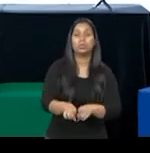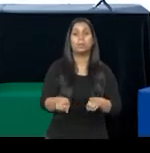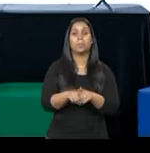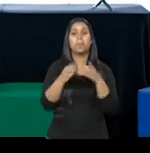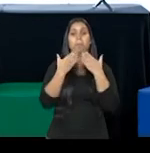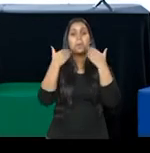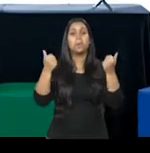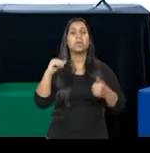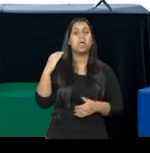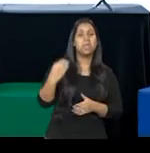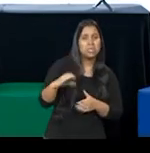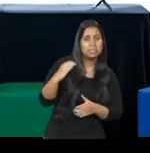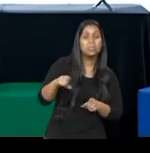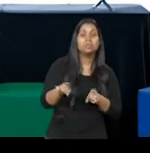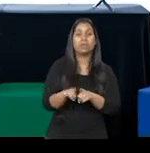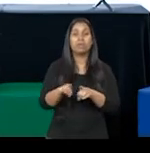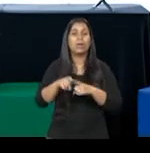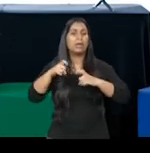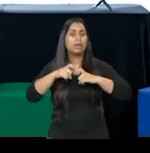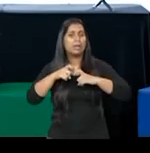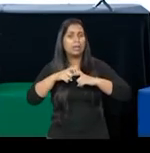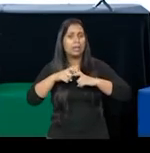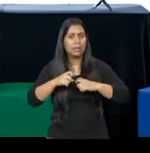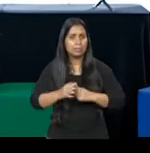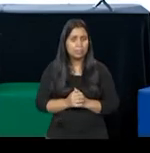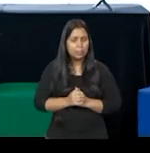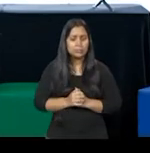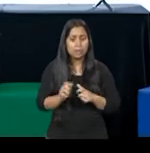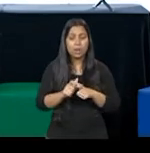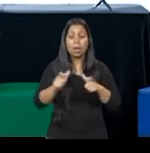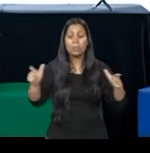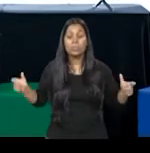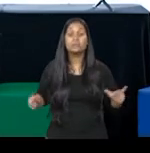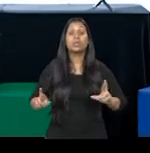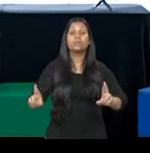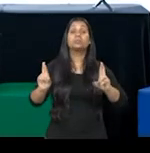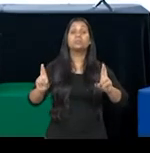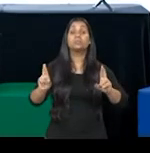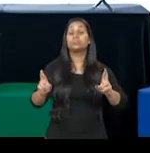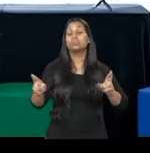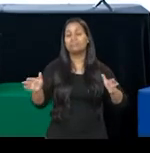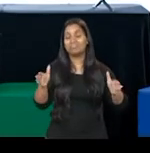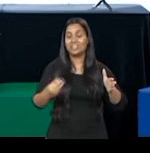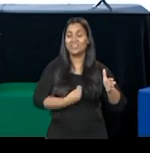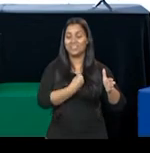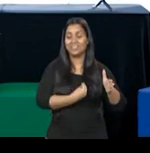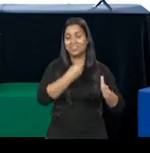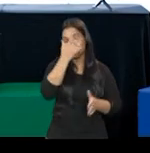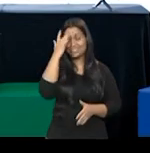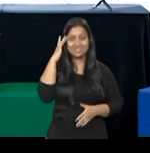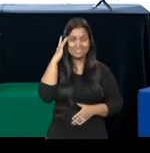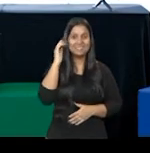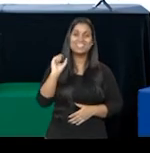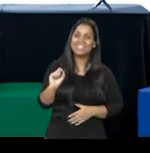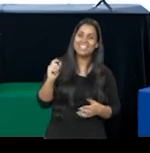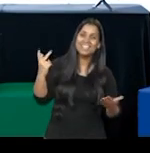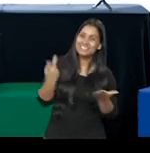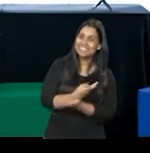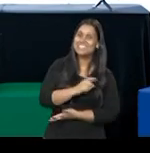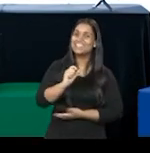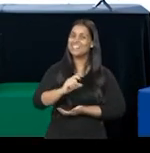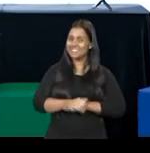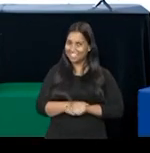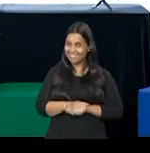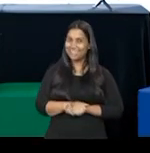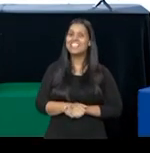as melhorias na ciência e na medicina levaram ao aumento da expectativa de vida da população e o que